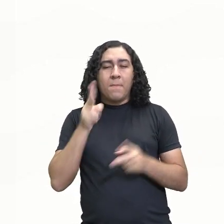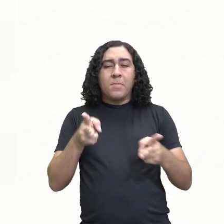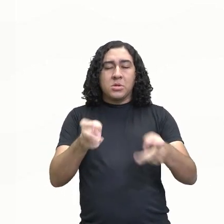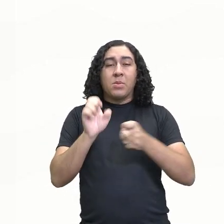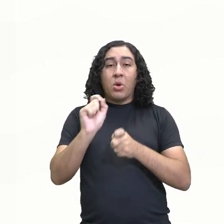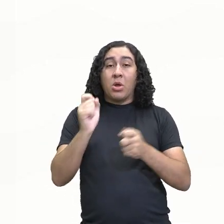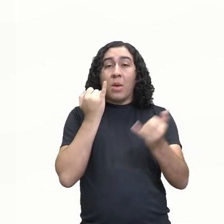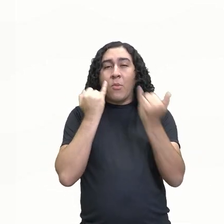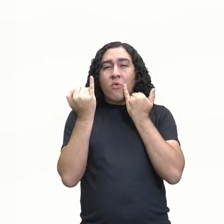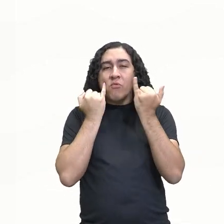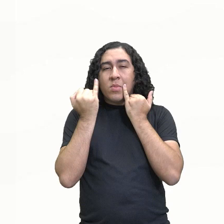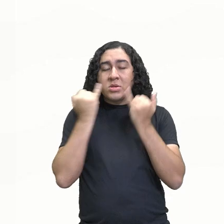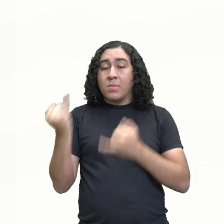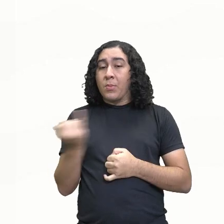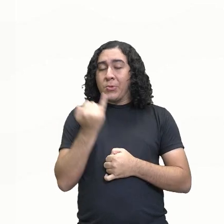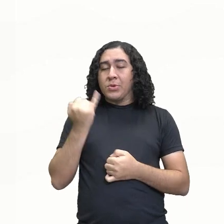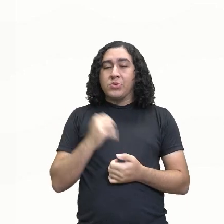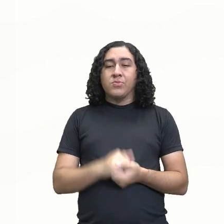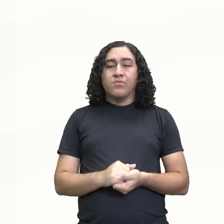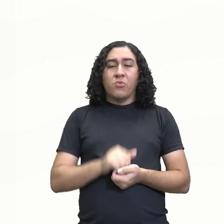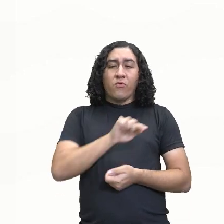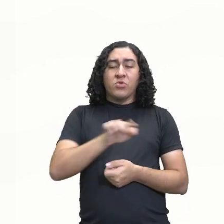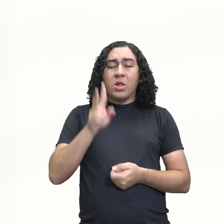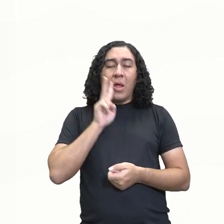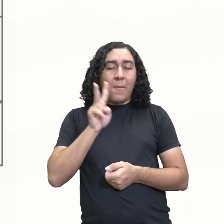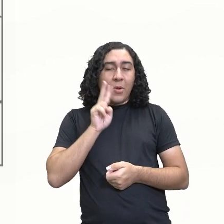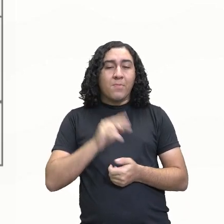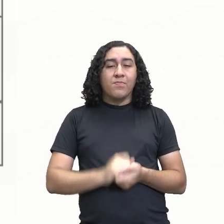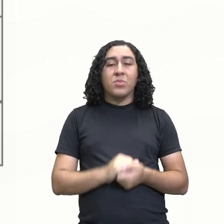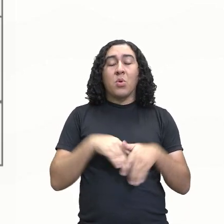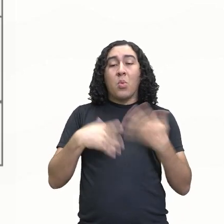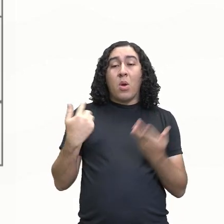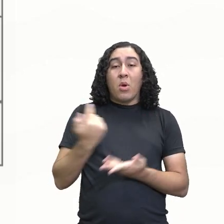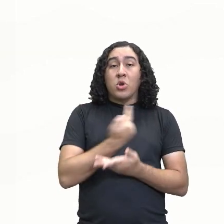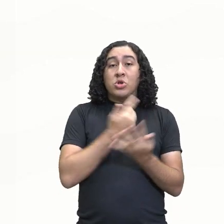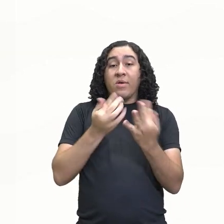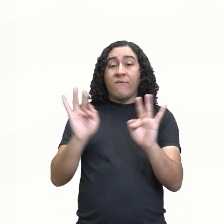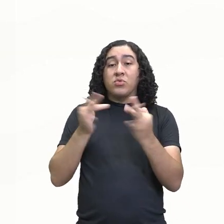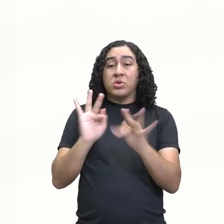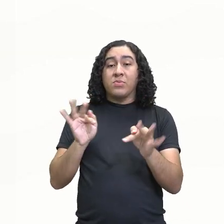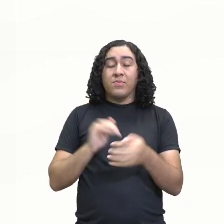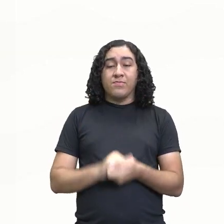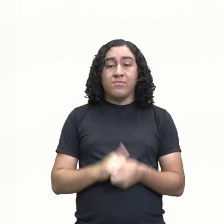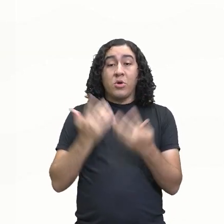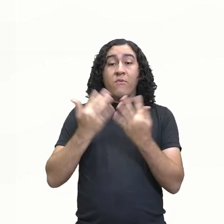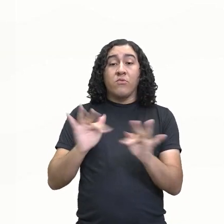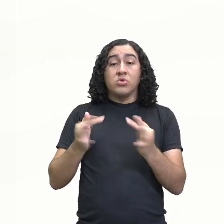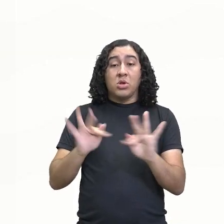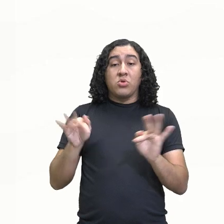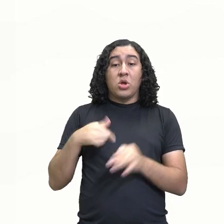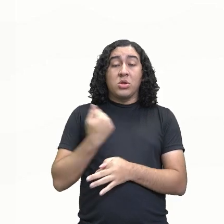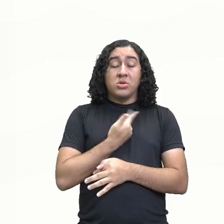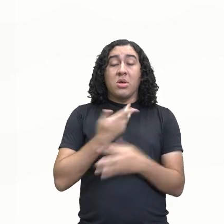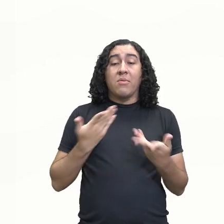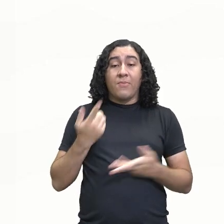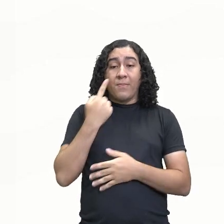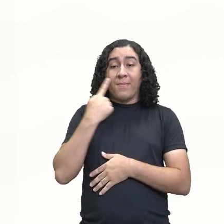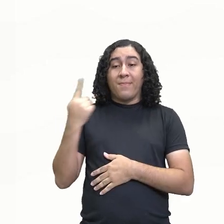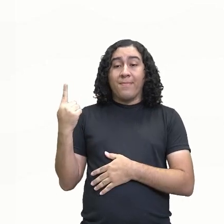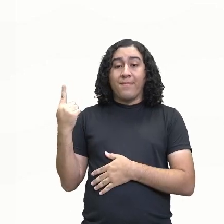um detalhezinho aí. Você lembra qual é a nossa função? A nossa função era